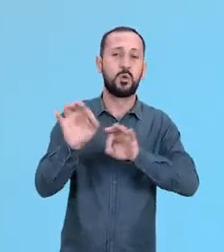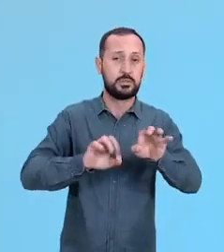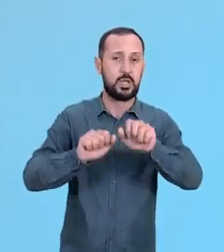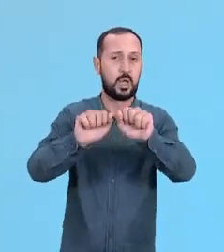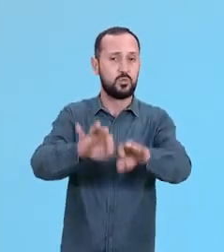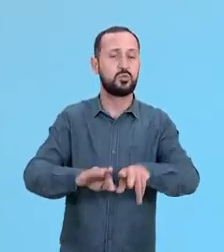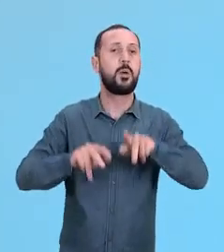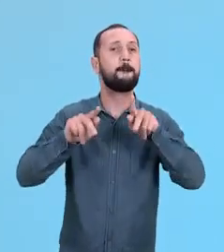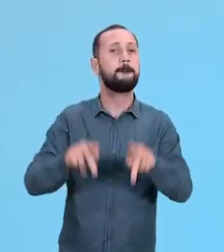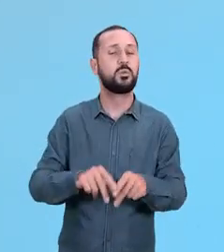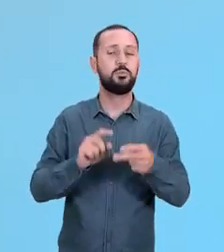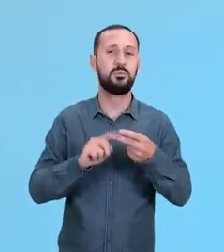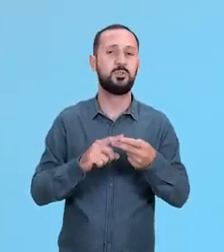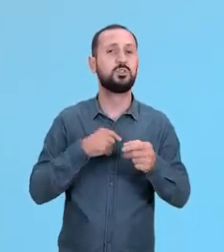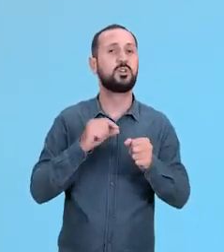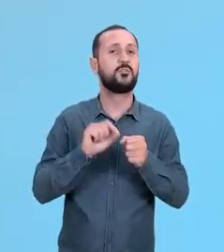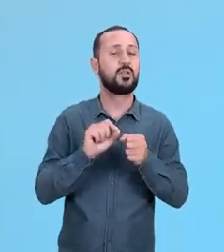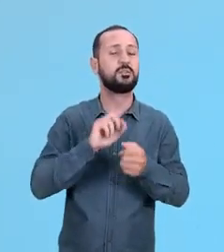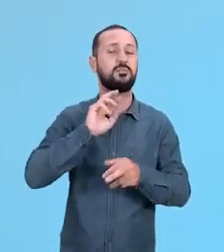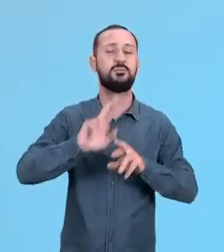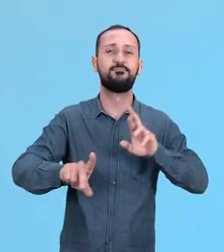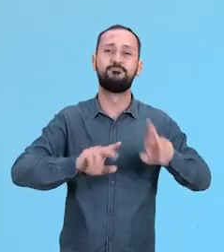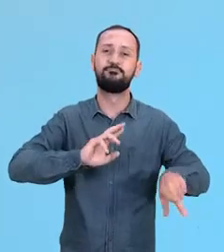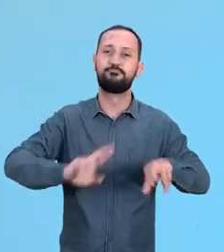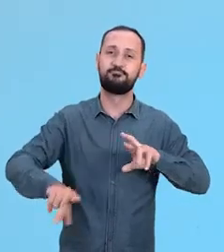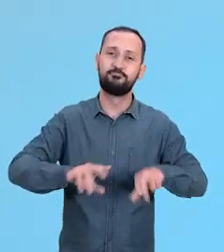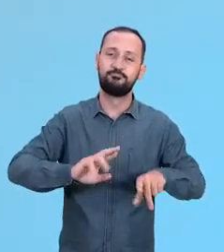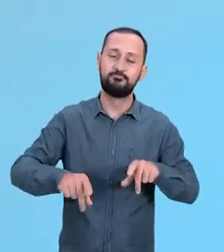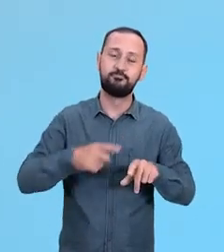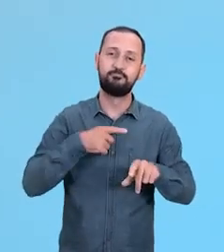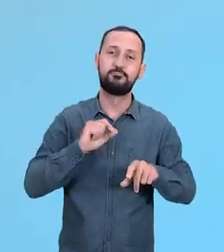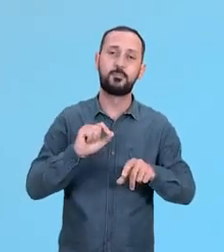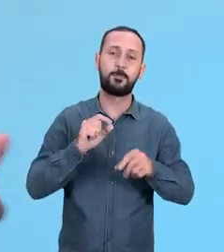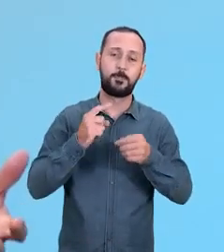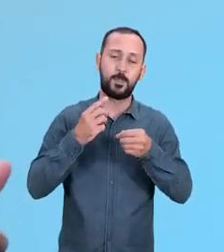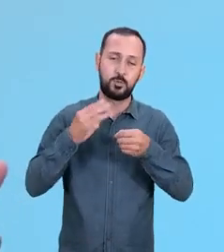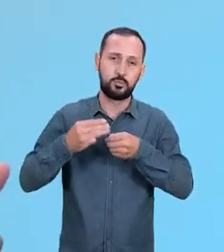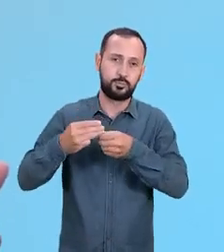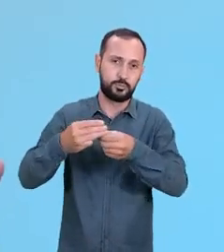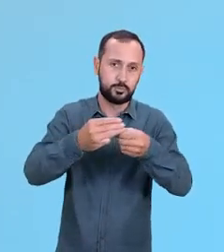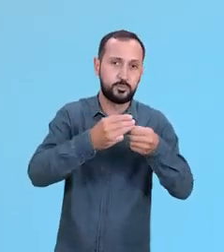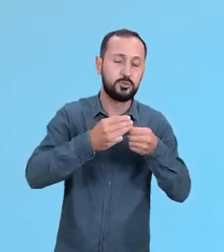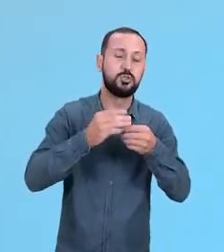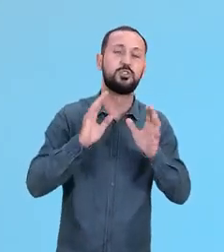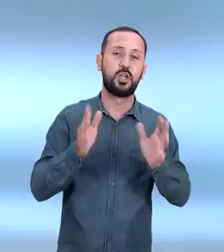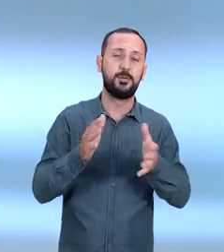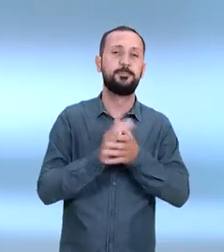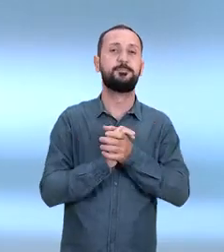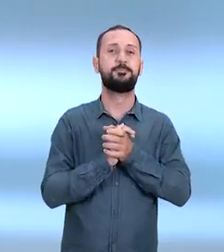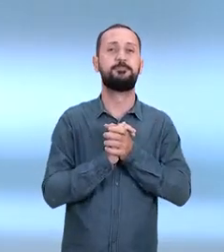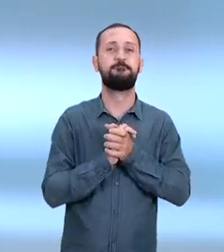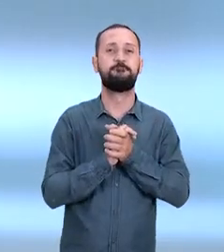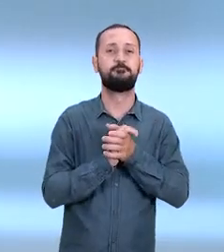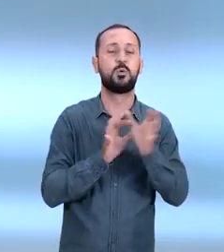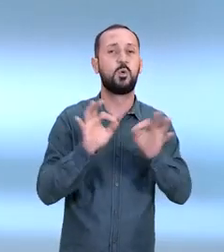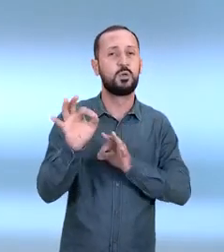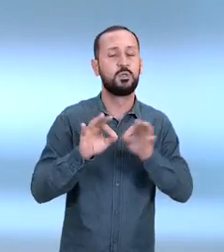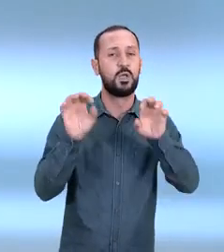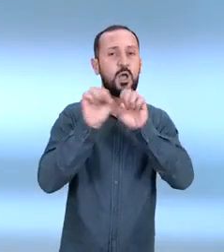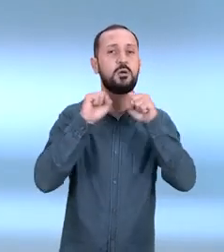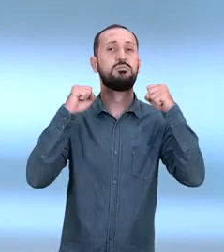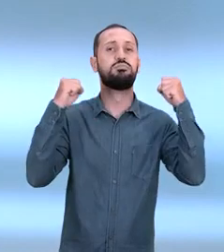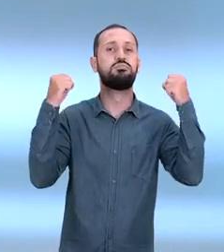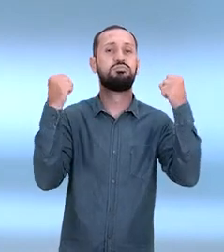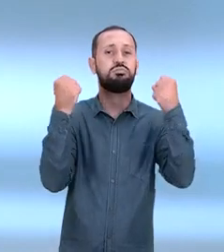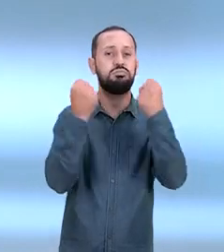audiências públicas, e nós já fizemos várias audiências públicas no interior do estado, fazer também